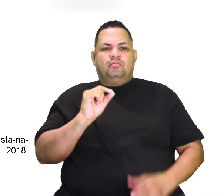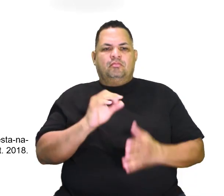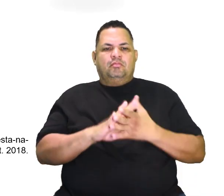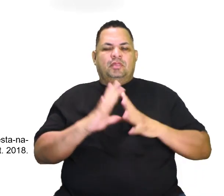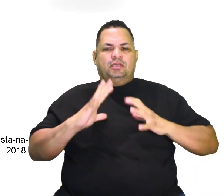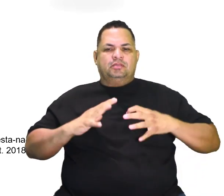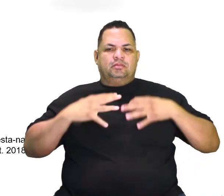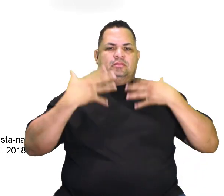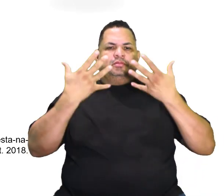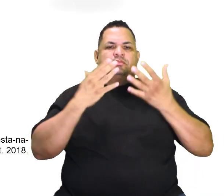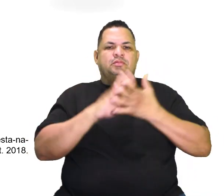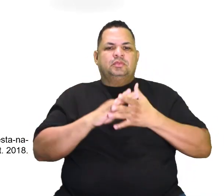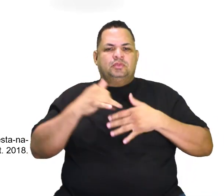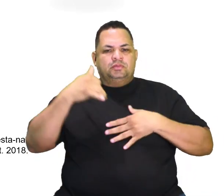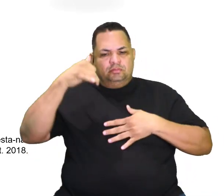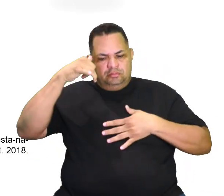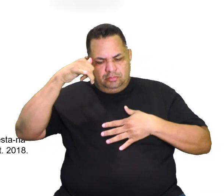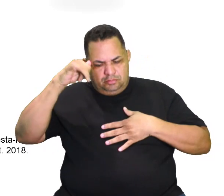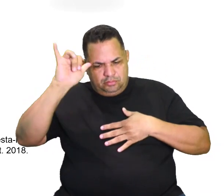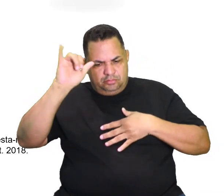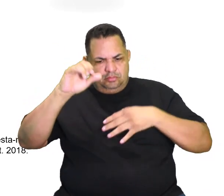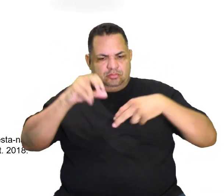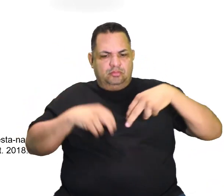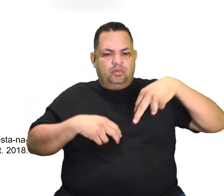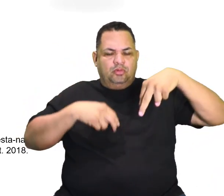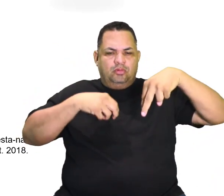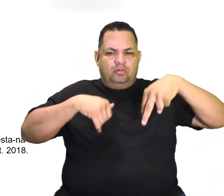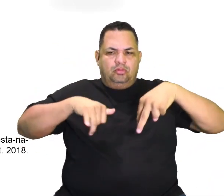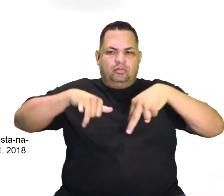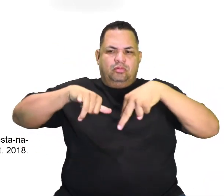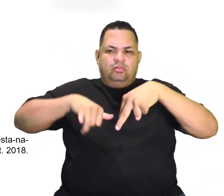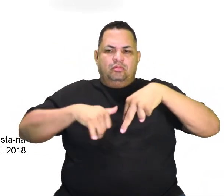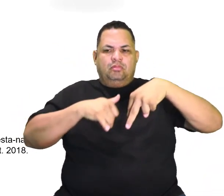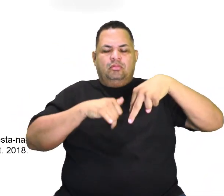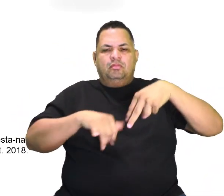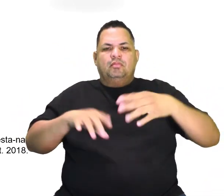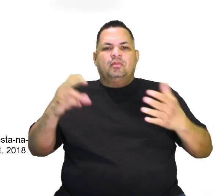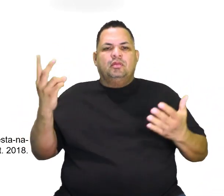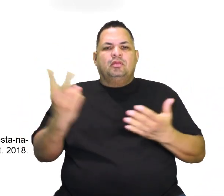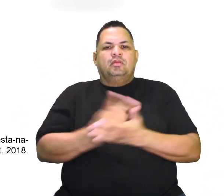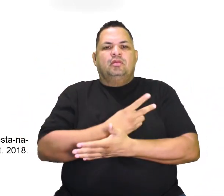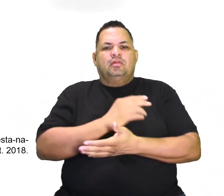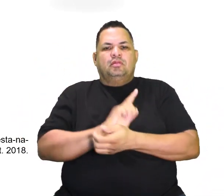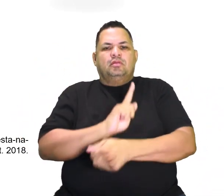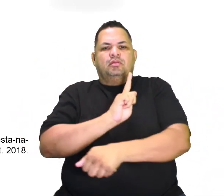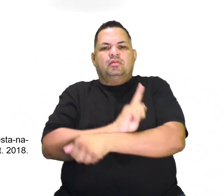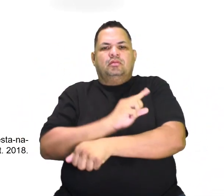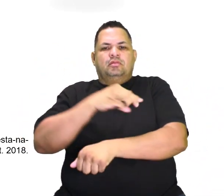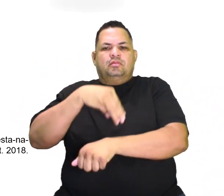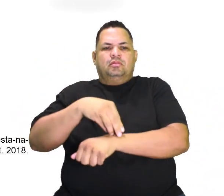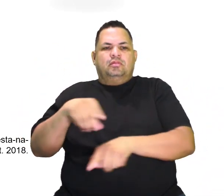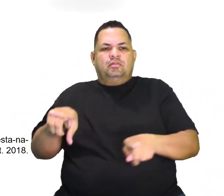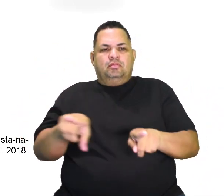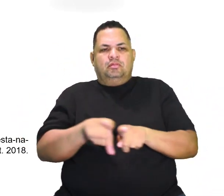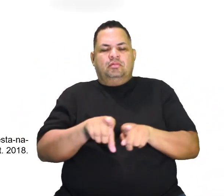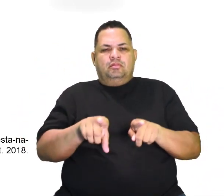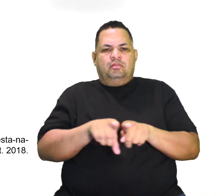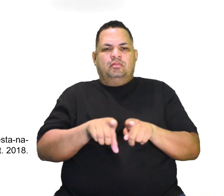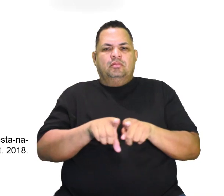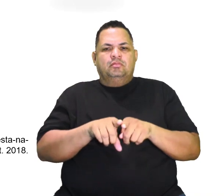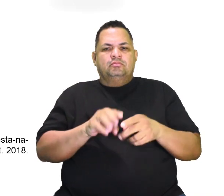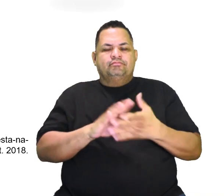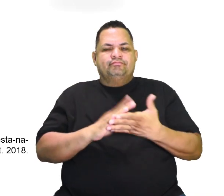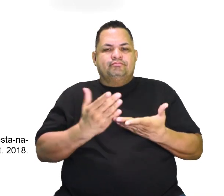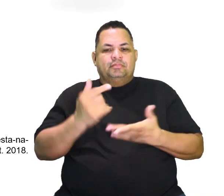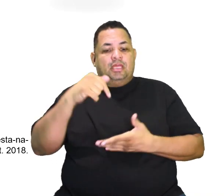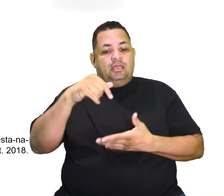essa festa, o Boi Bumbá. Né? O duelo ocorre em Guajará-Mirim. Esteve um tempo também sem